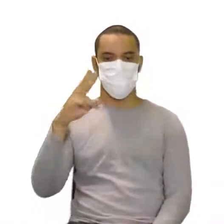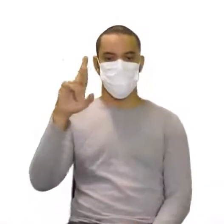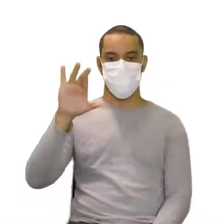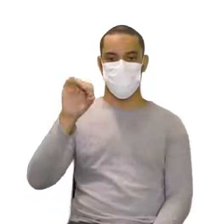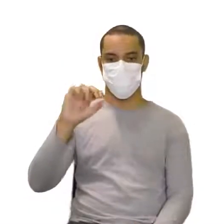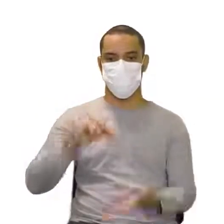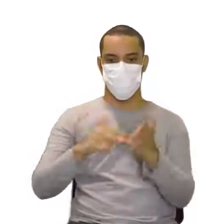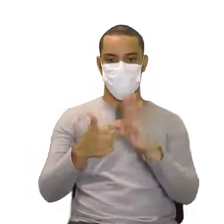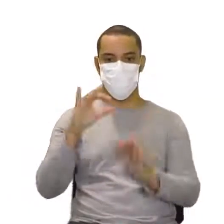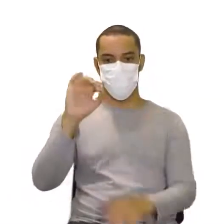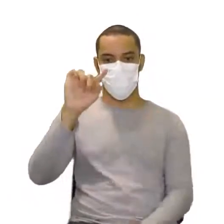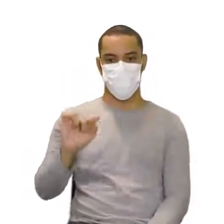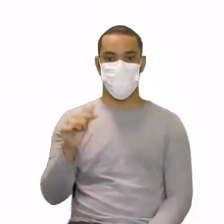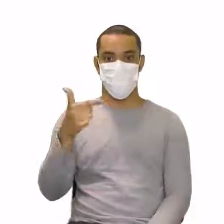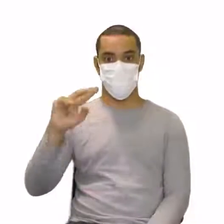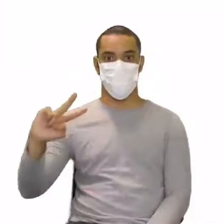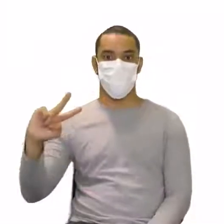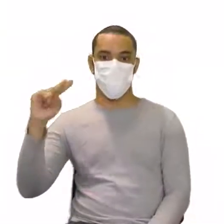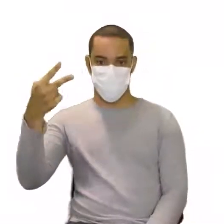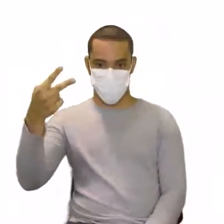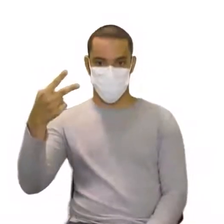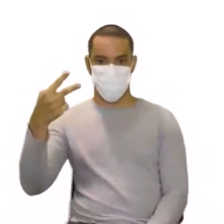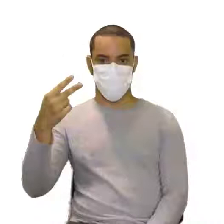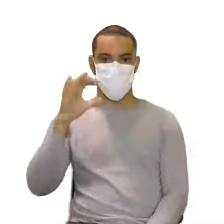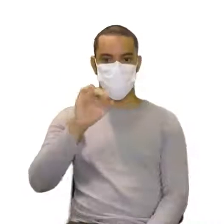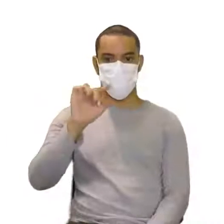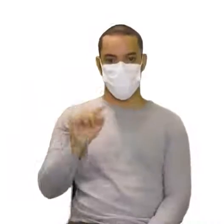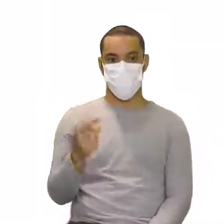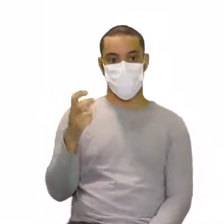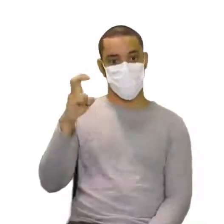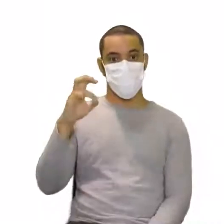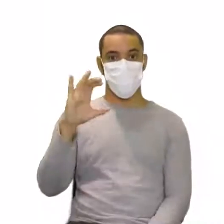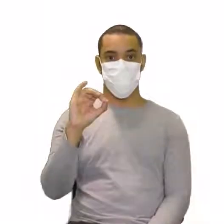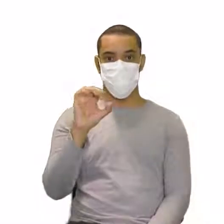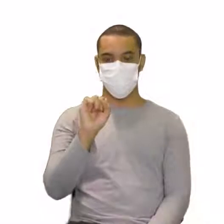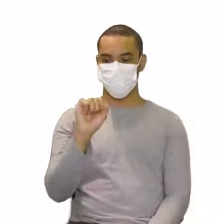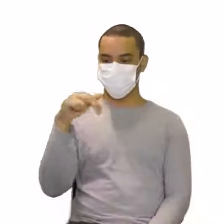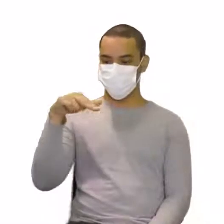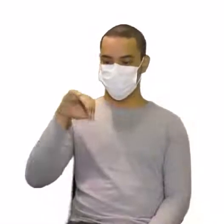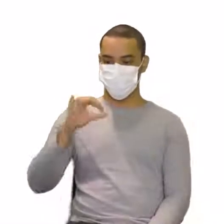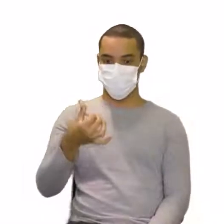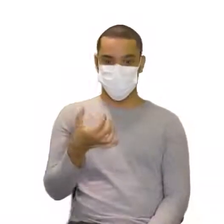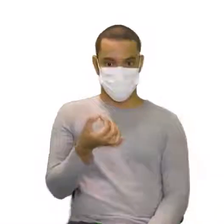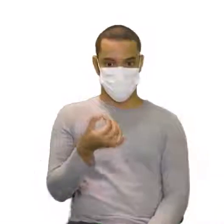ao quadrado, B vale 5 e cosseno de 60,